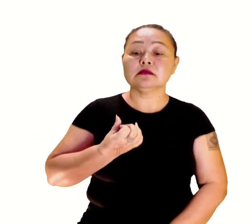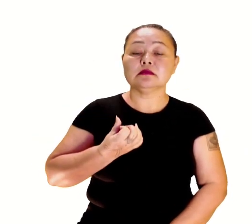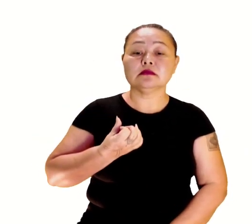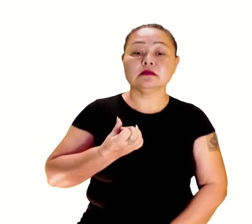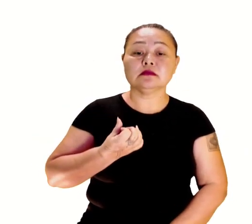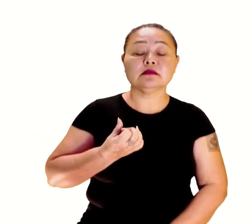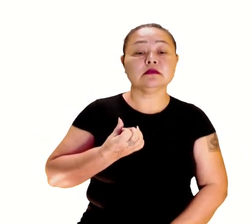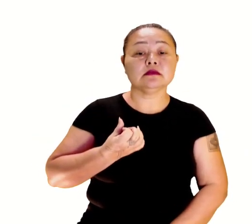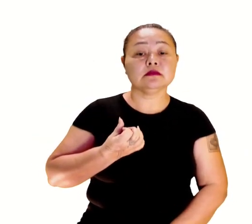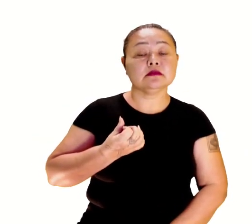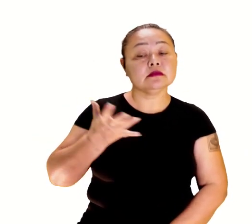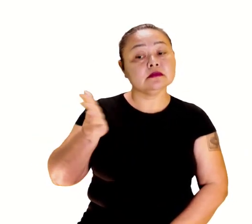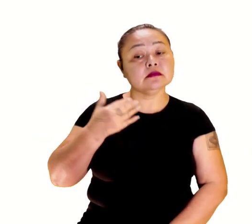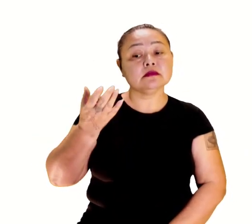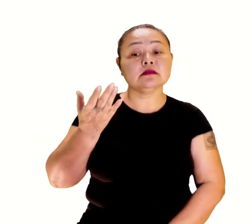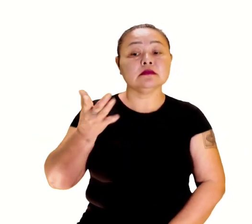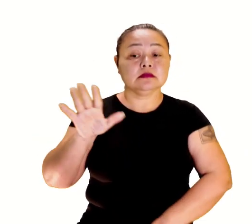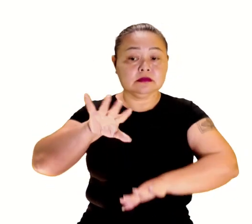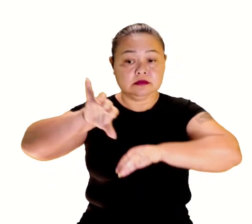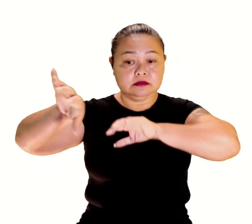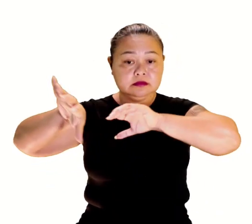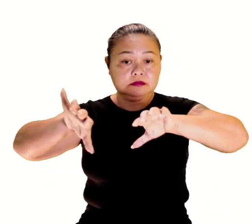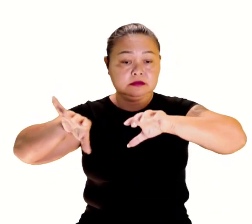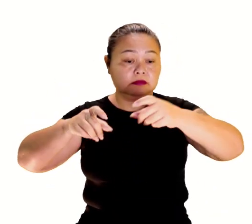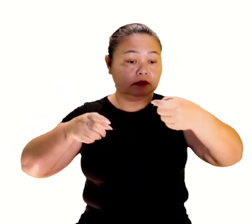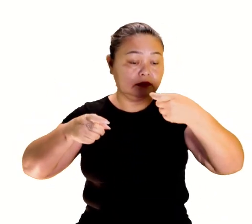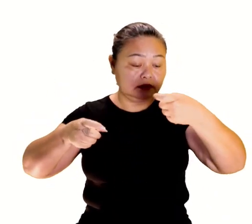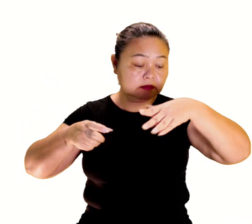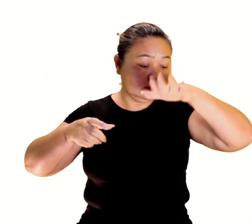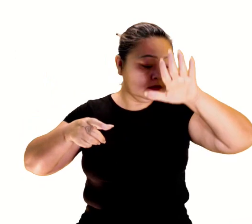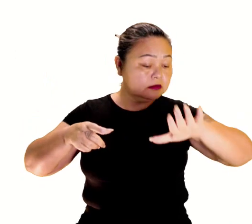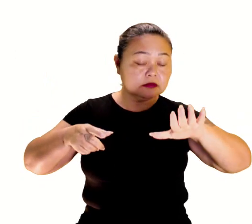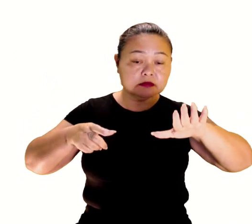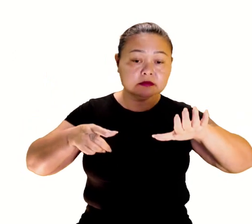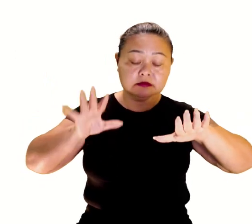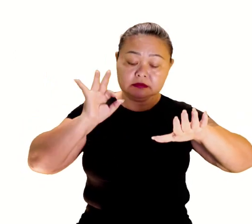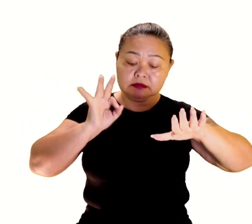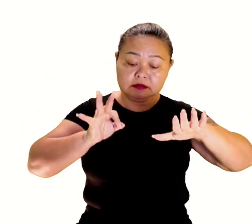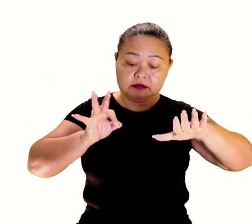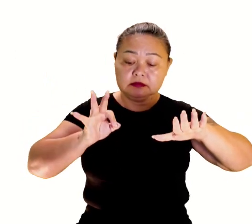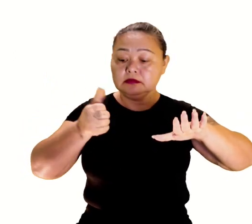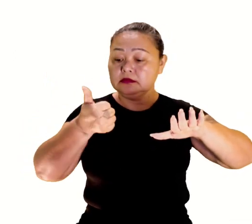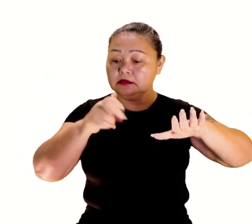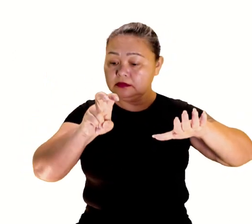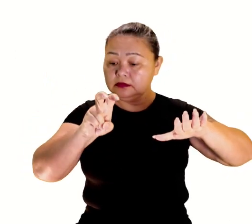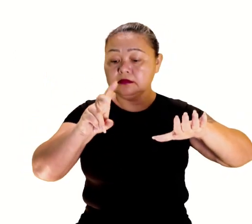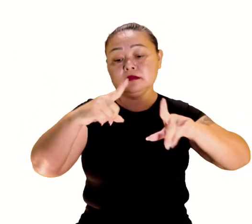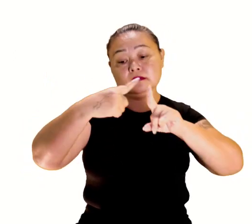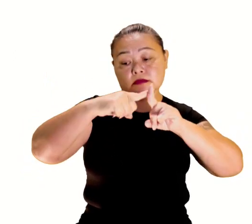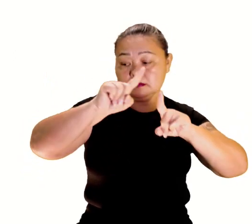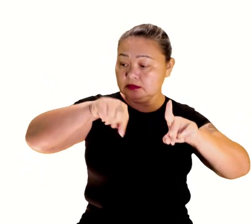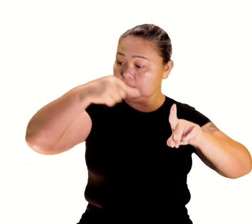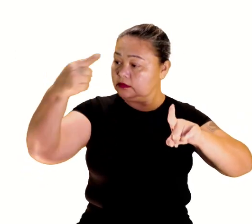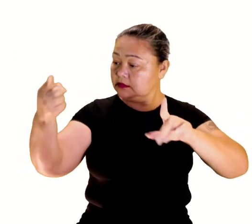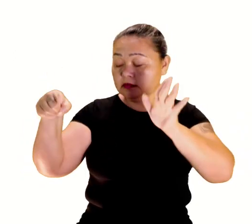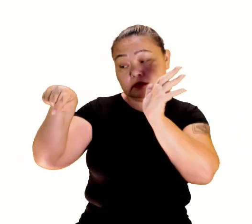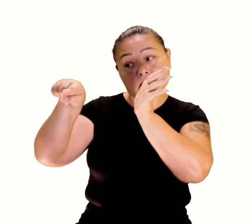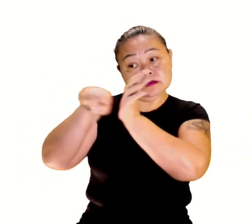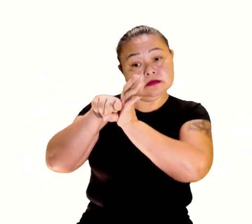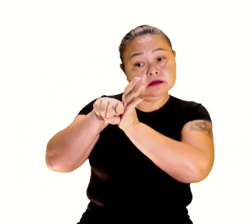então. Separando os membros, né? Então, o X continua desse lado, certo? O 15 está positivo, precisa passar para outro